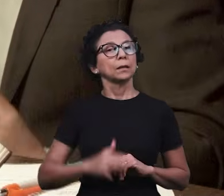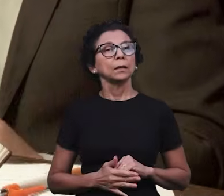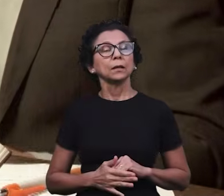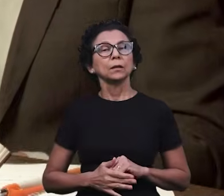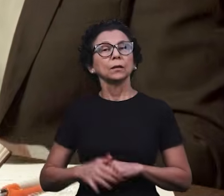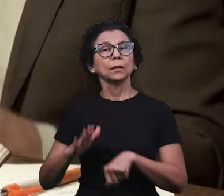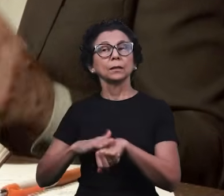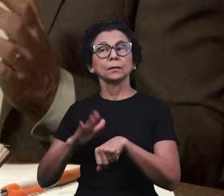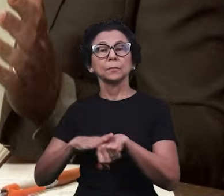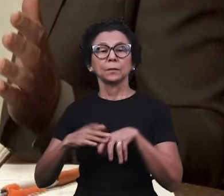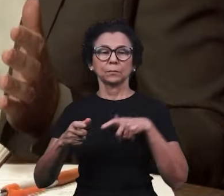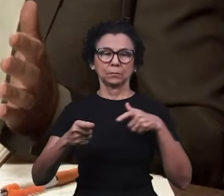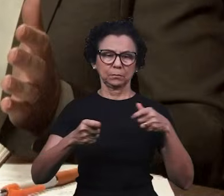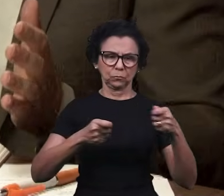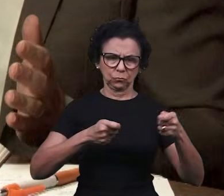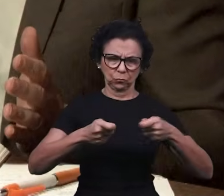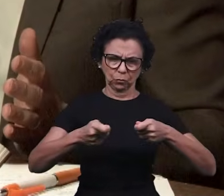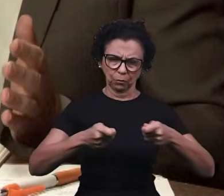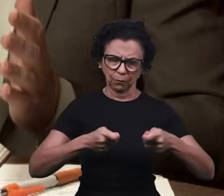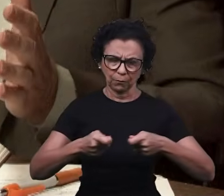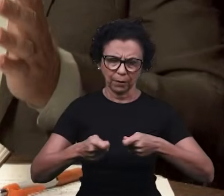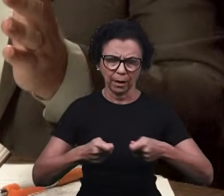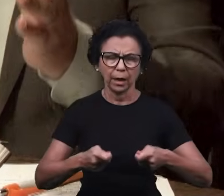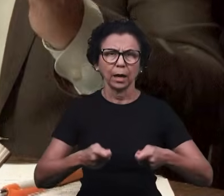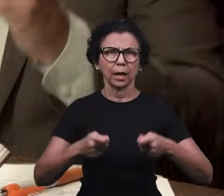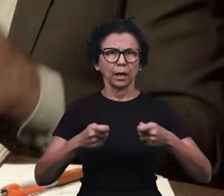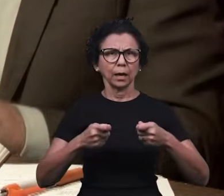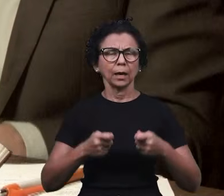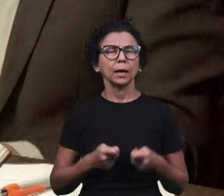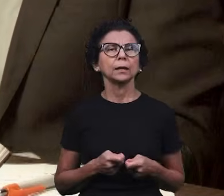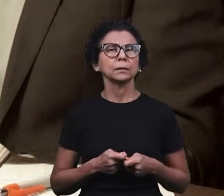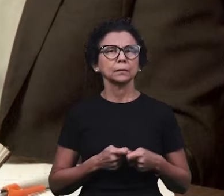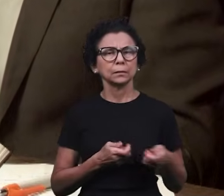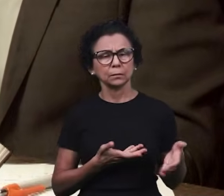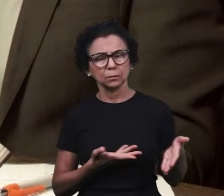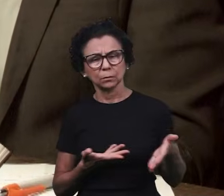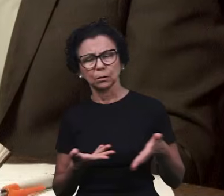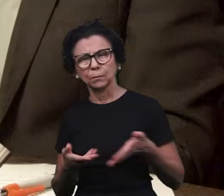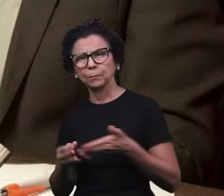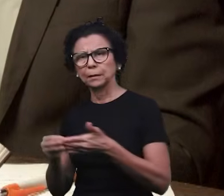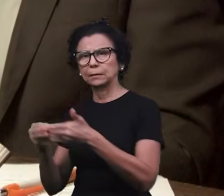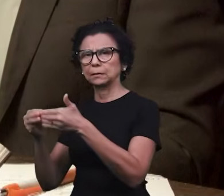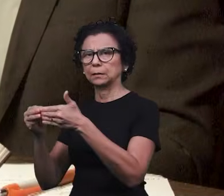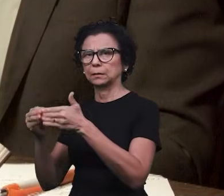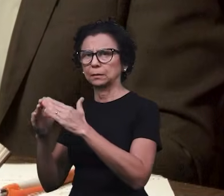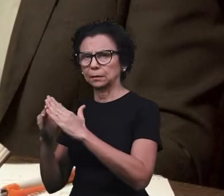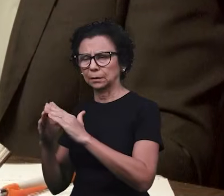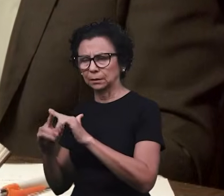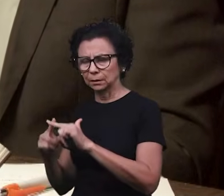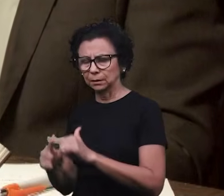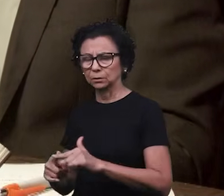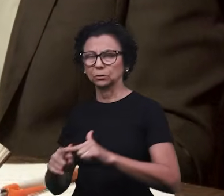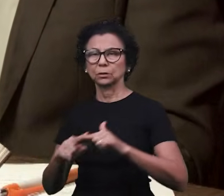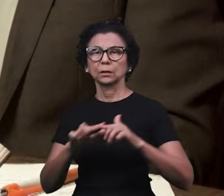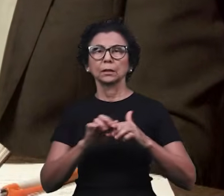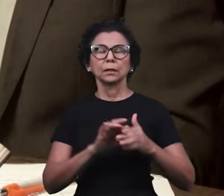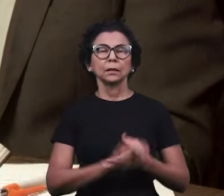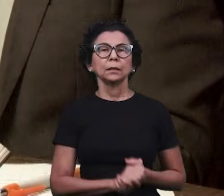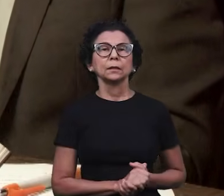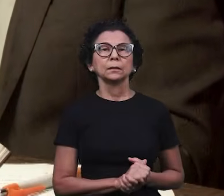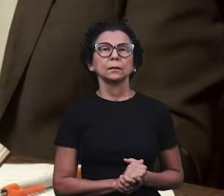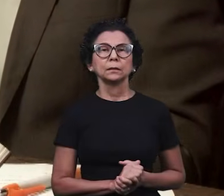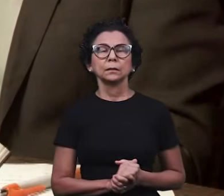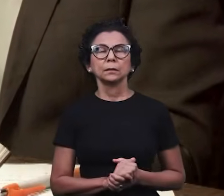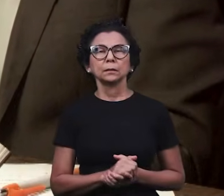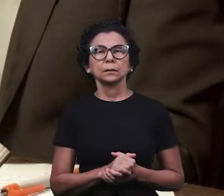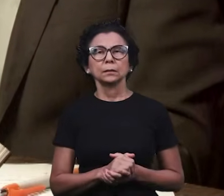quem governa, ele é quem conduz a igreja. E o detalhe do sangue